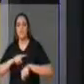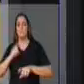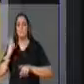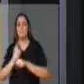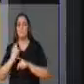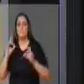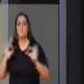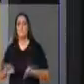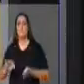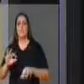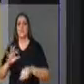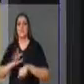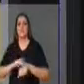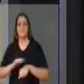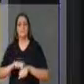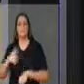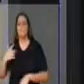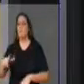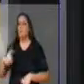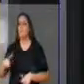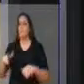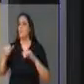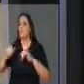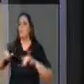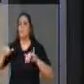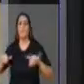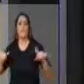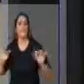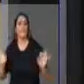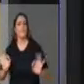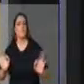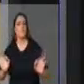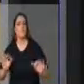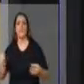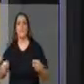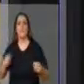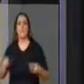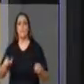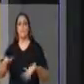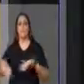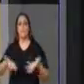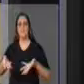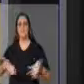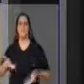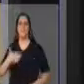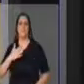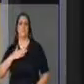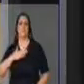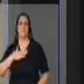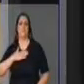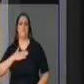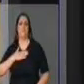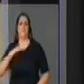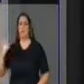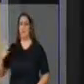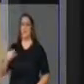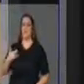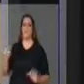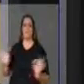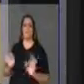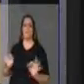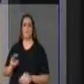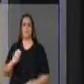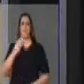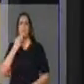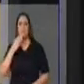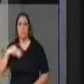não recebi informações sobre como seria o meu tratamento, de que eu ficaria muda, de